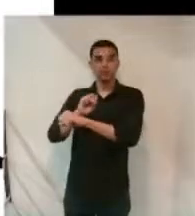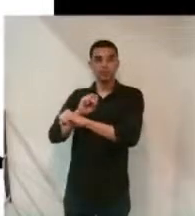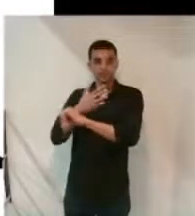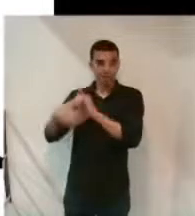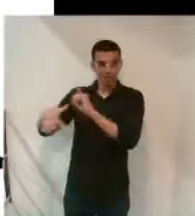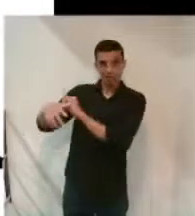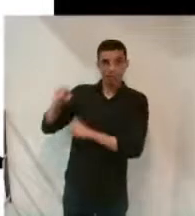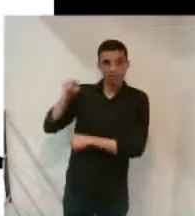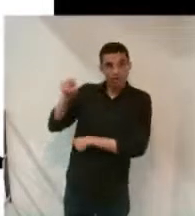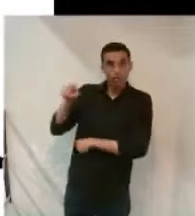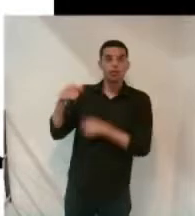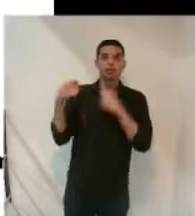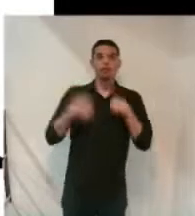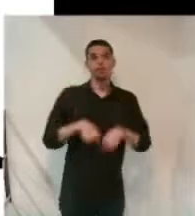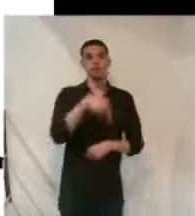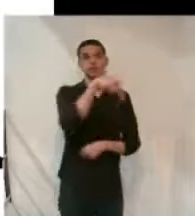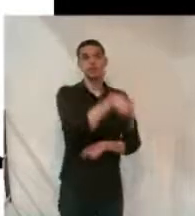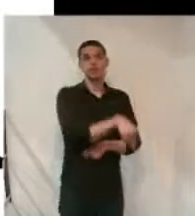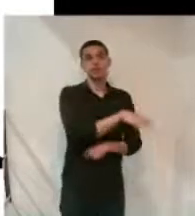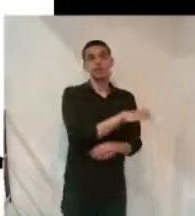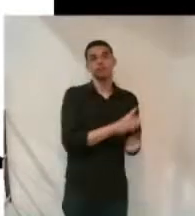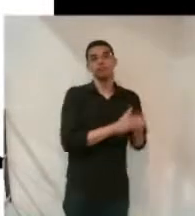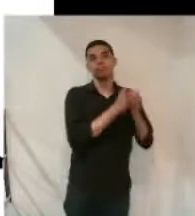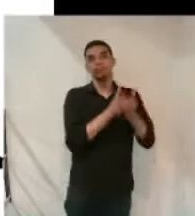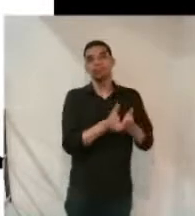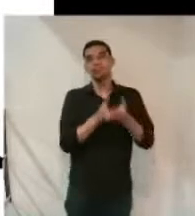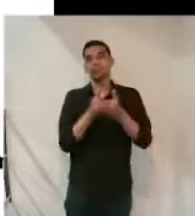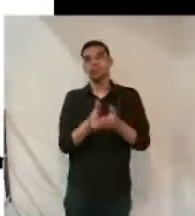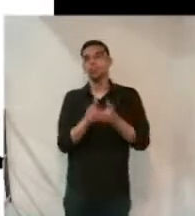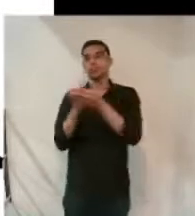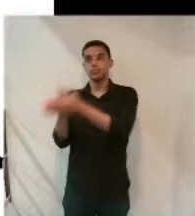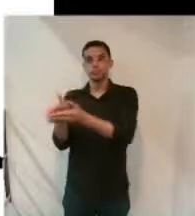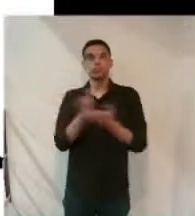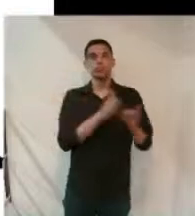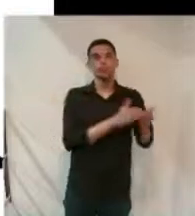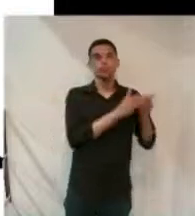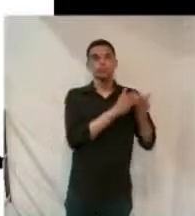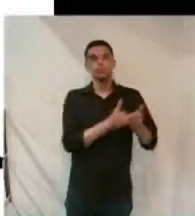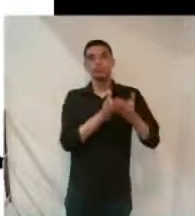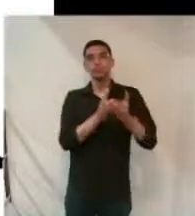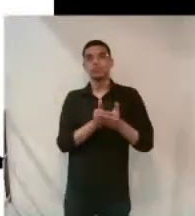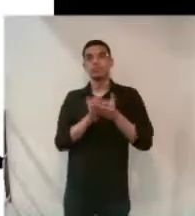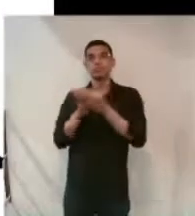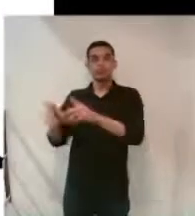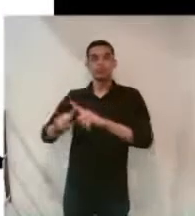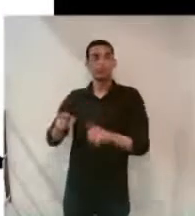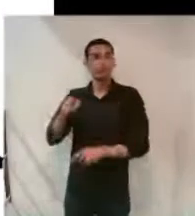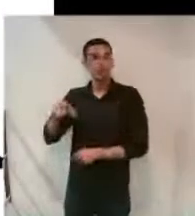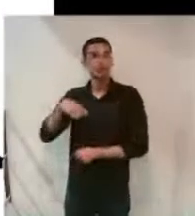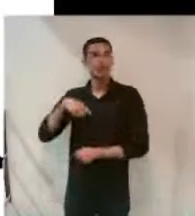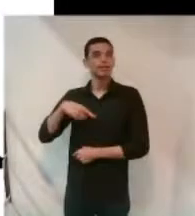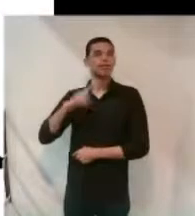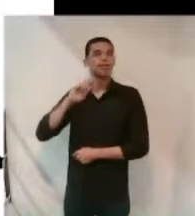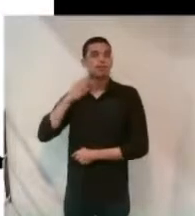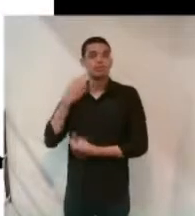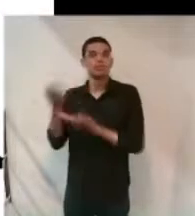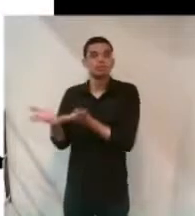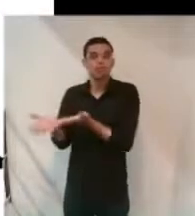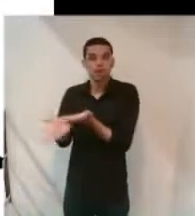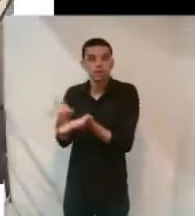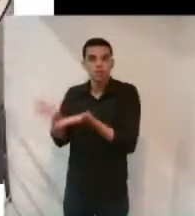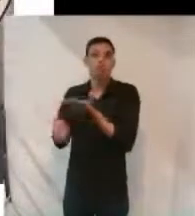uma logística muito grande, mas lá tem unidade de triagem, tem compostagem, quer dizer, um exemplo no nosso estado de Pernambuco